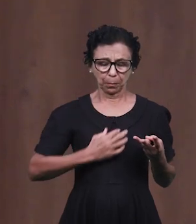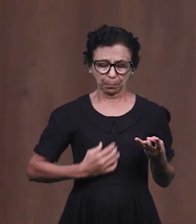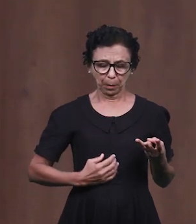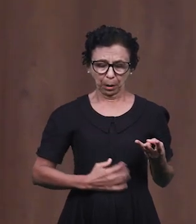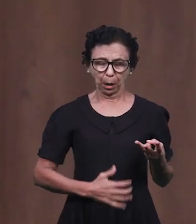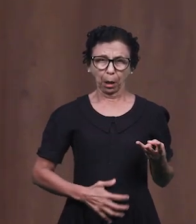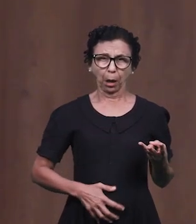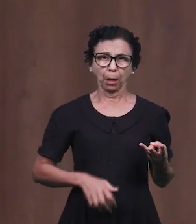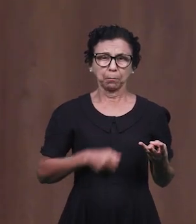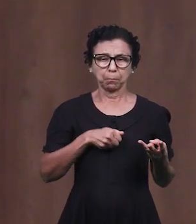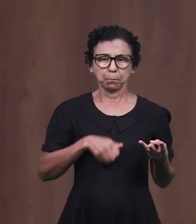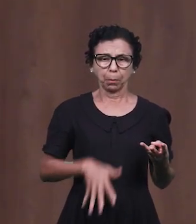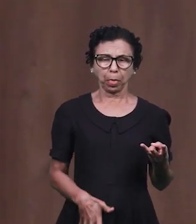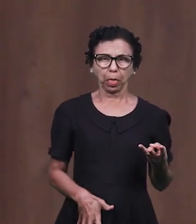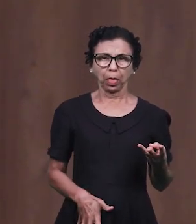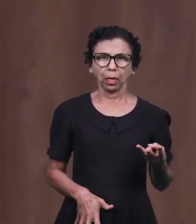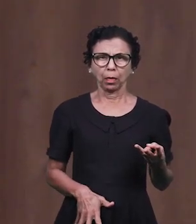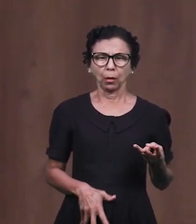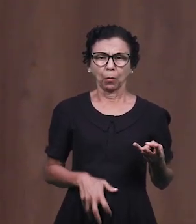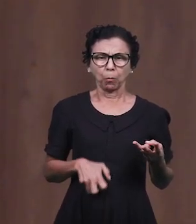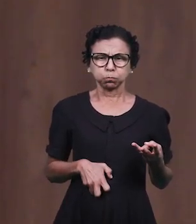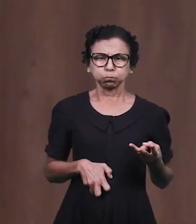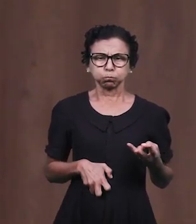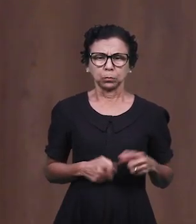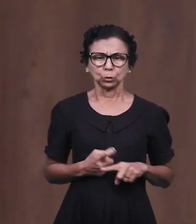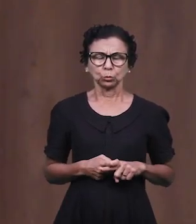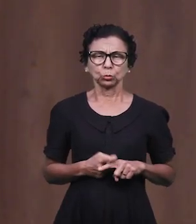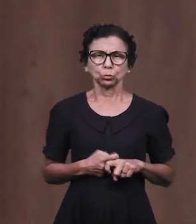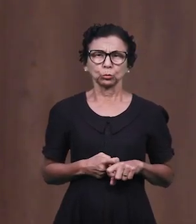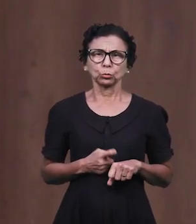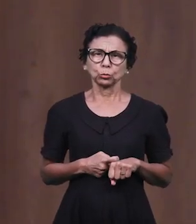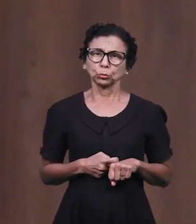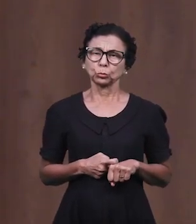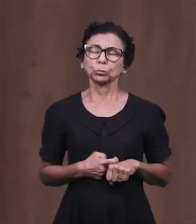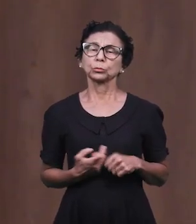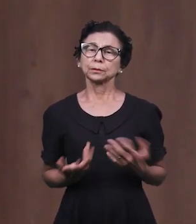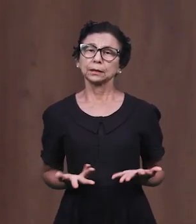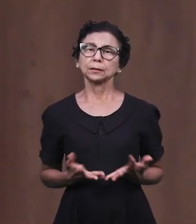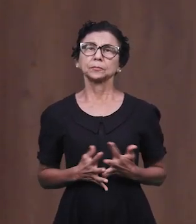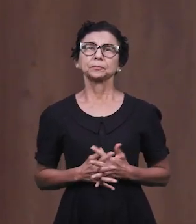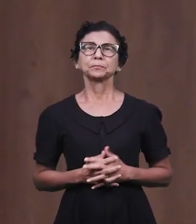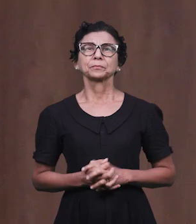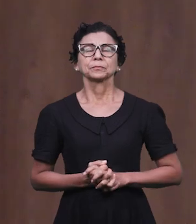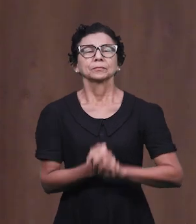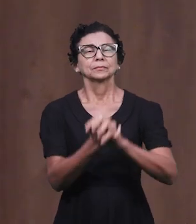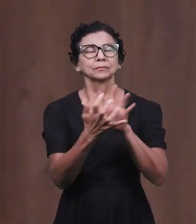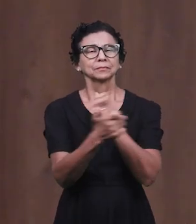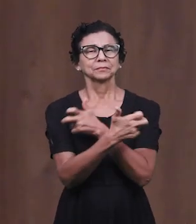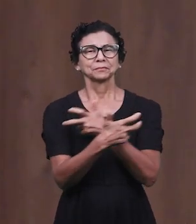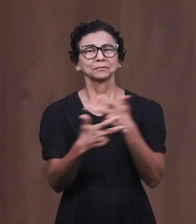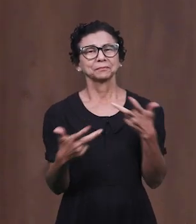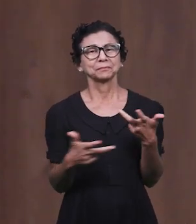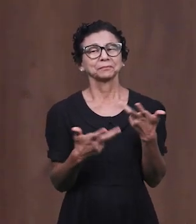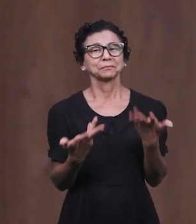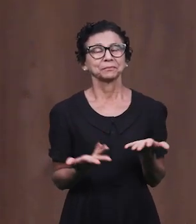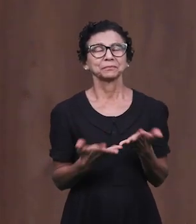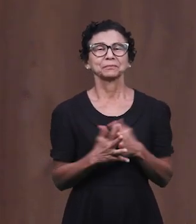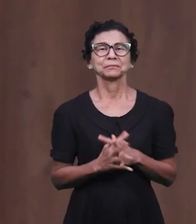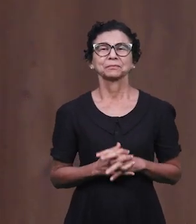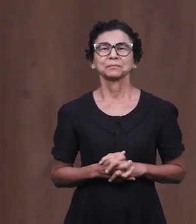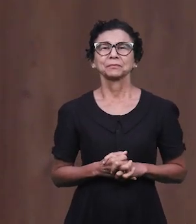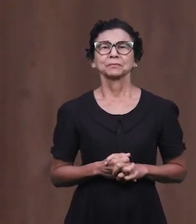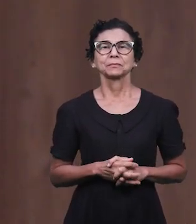gases abdominais, náuseas, surgimento de aftas e até mesmo dores de cabeça, que a gente nem imagina,